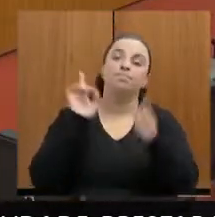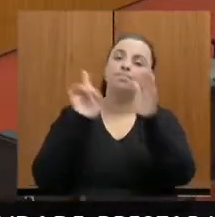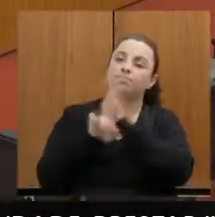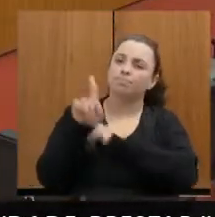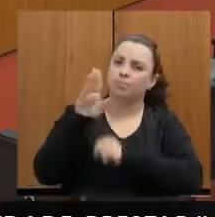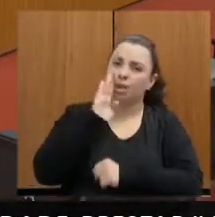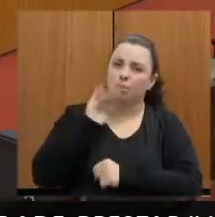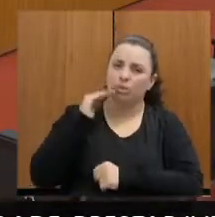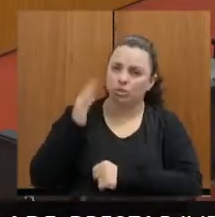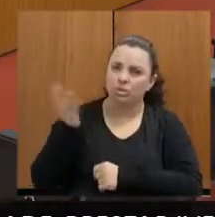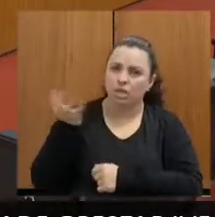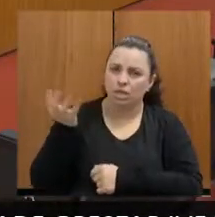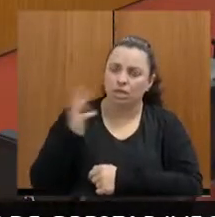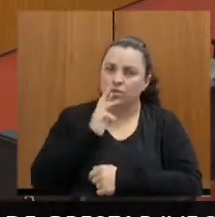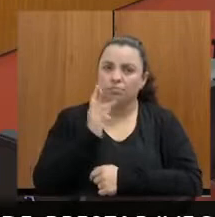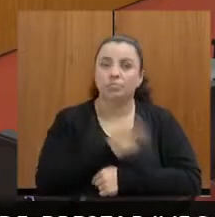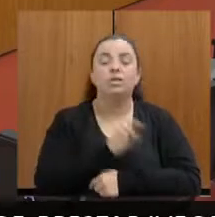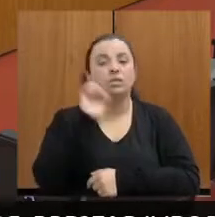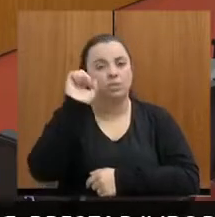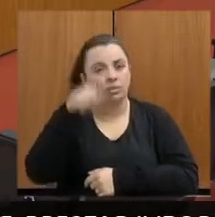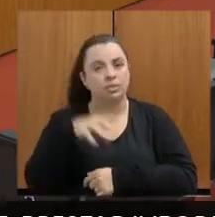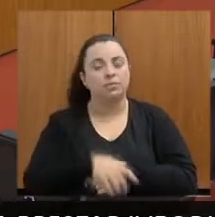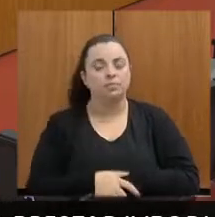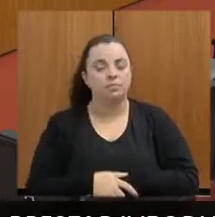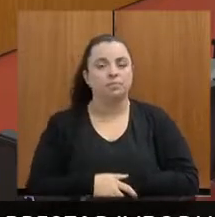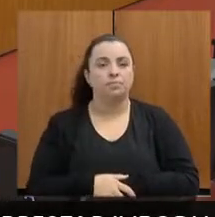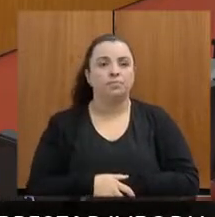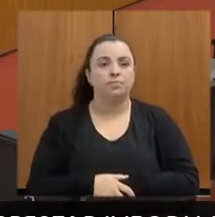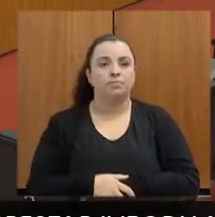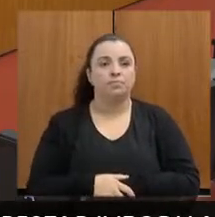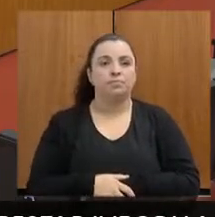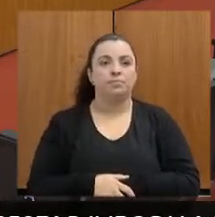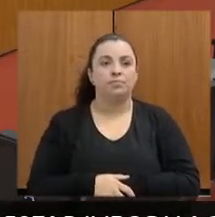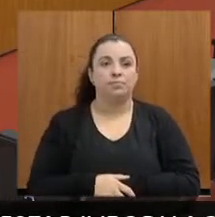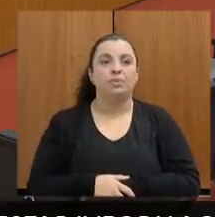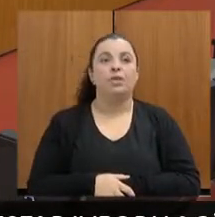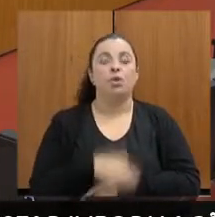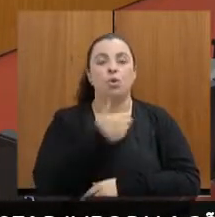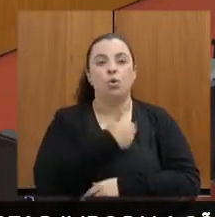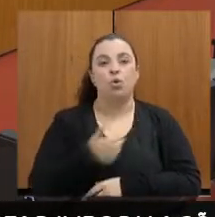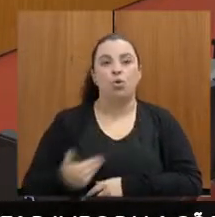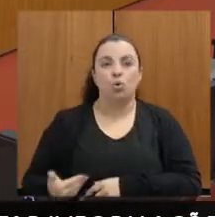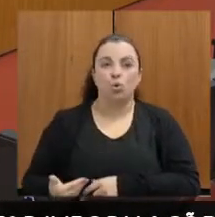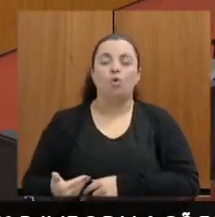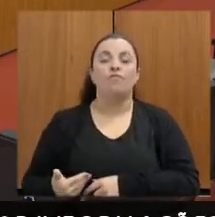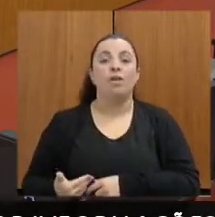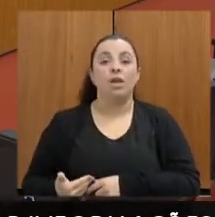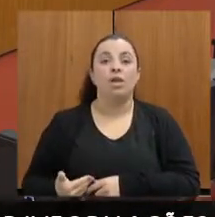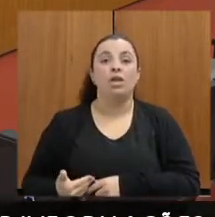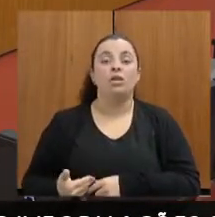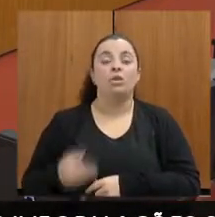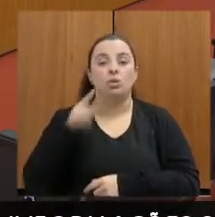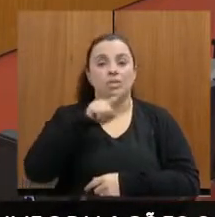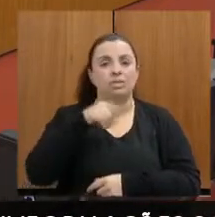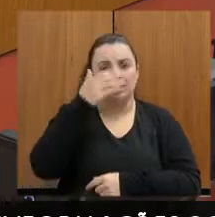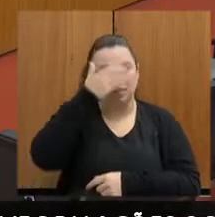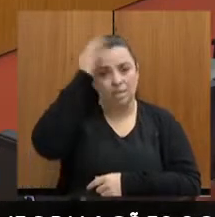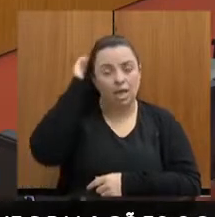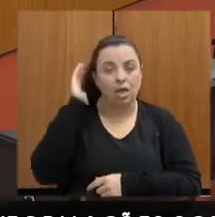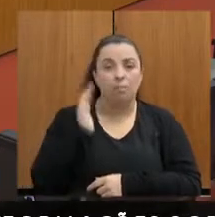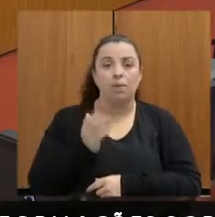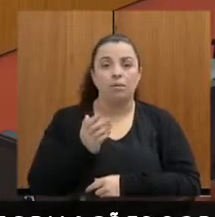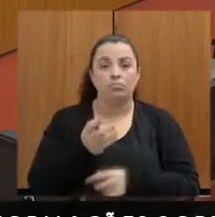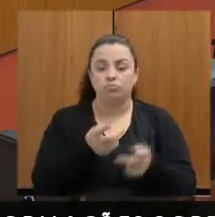deputada Beatriz se ela quer usar os dois minutos Presidente pequenos nome na prática o governo Zema deixou de investir mais de Dois